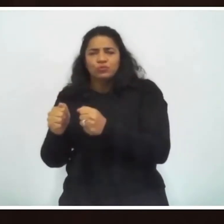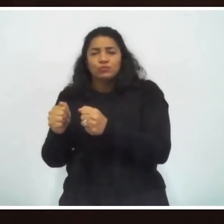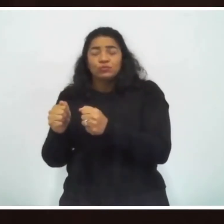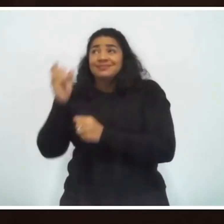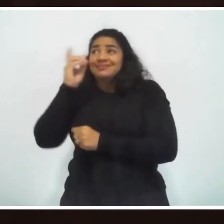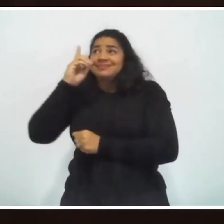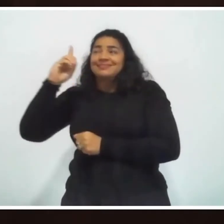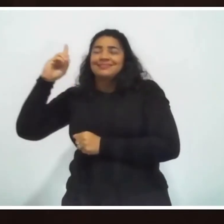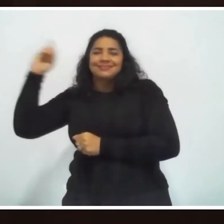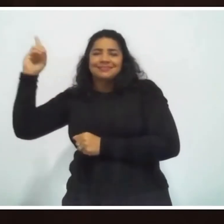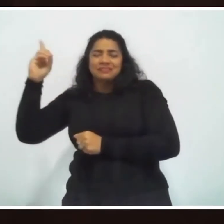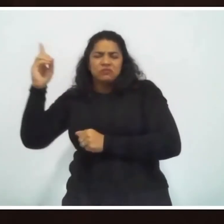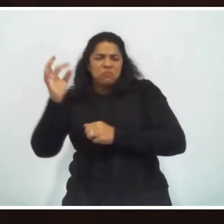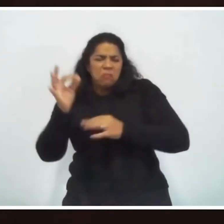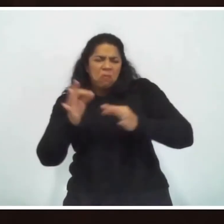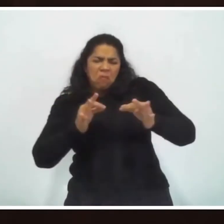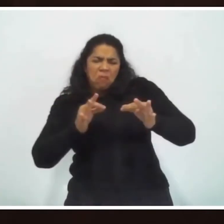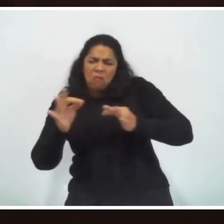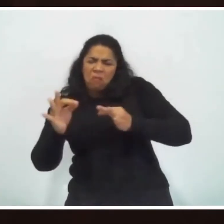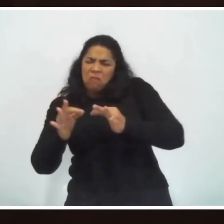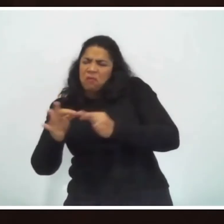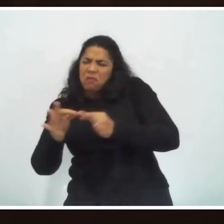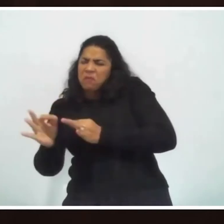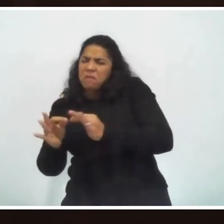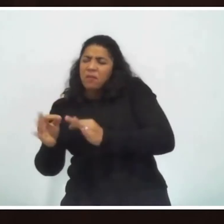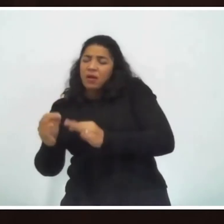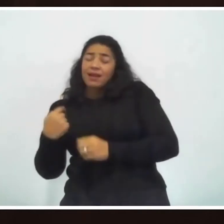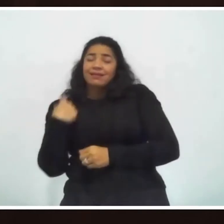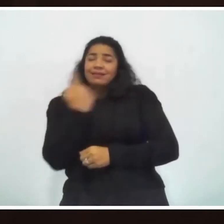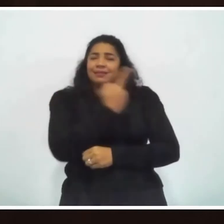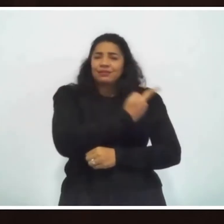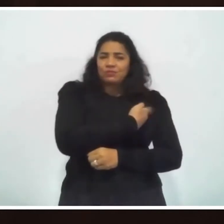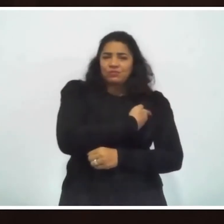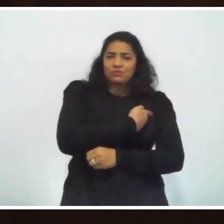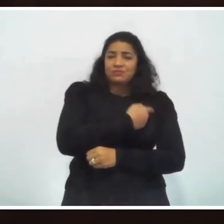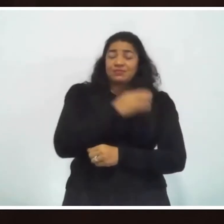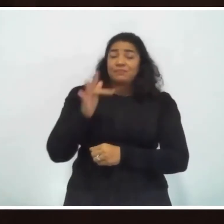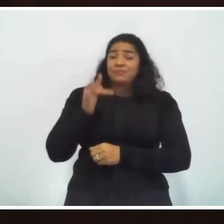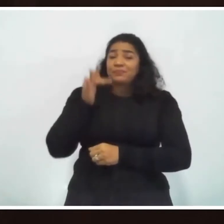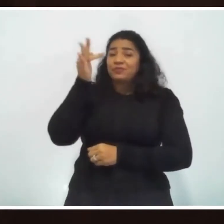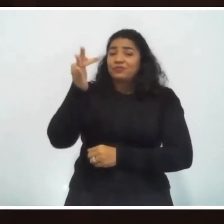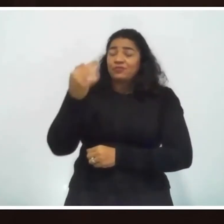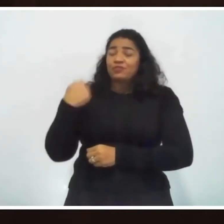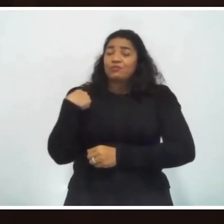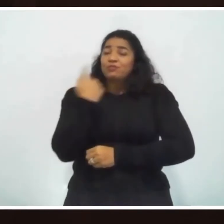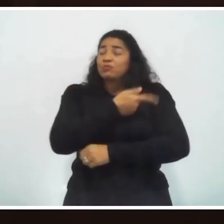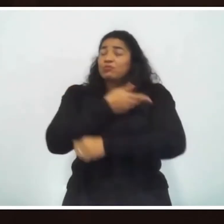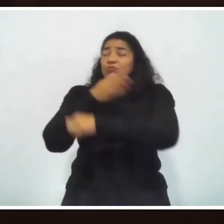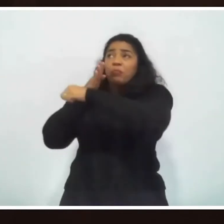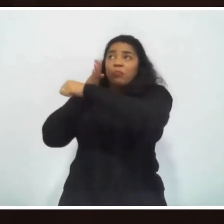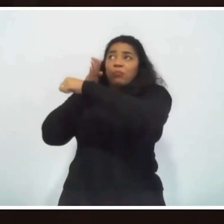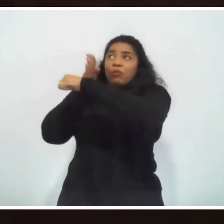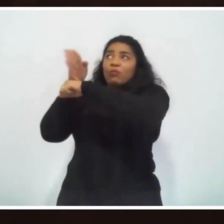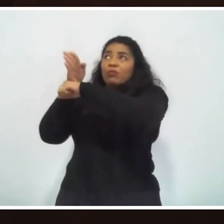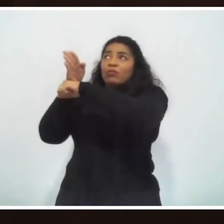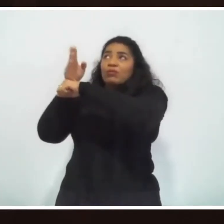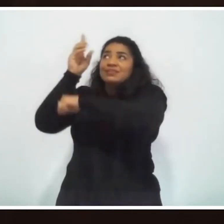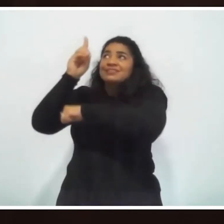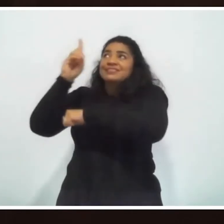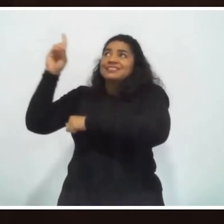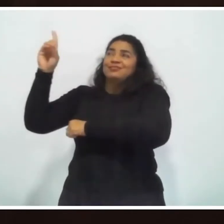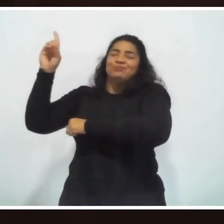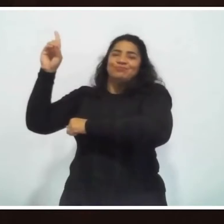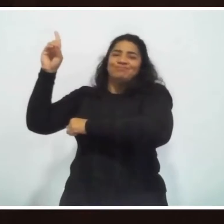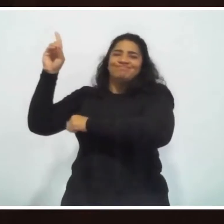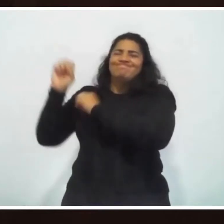Quando eu falei sobre a glória, vocês se lembram? Eu usei esses versículos. Deus quer nos inserir para dentro da glória do Pai, que